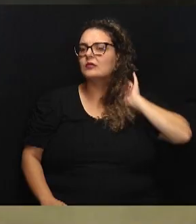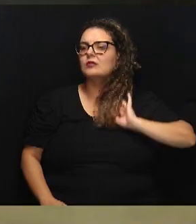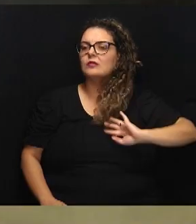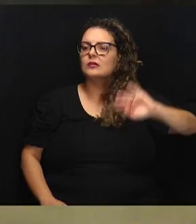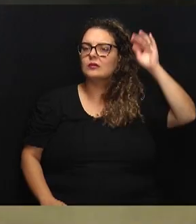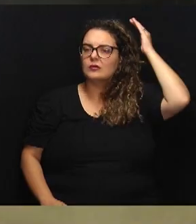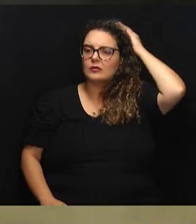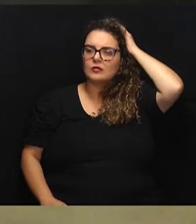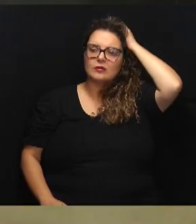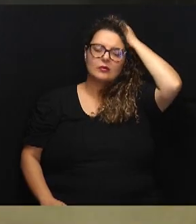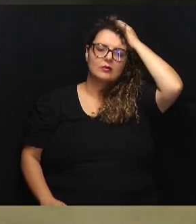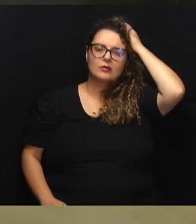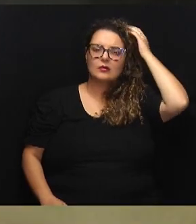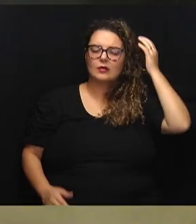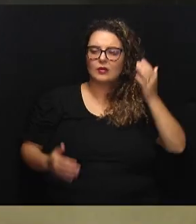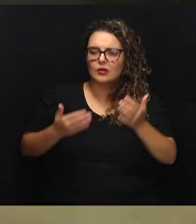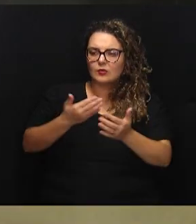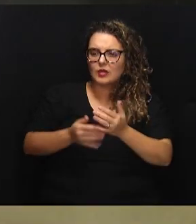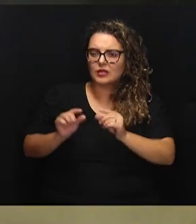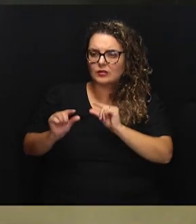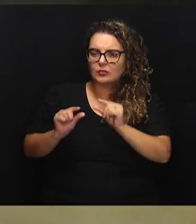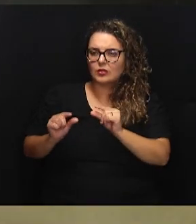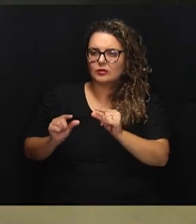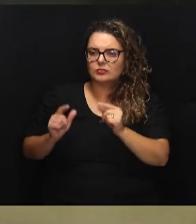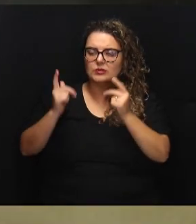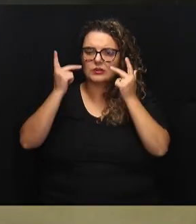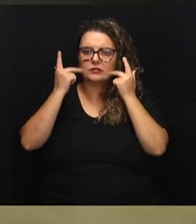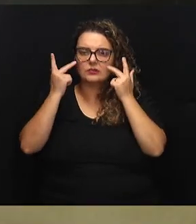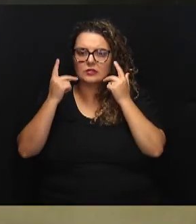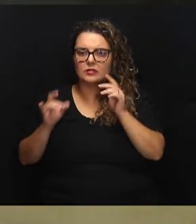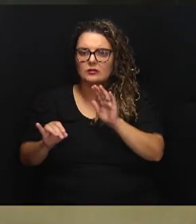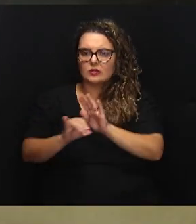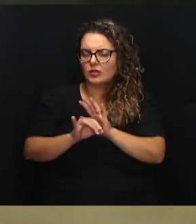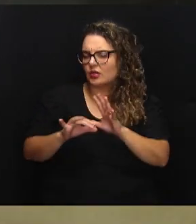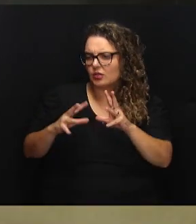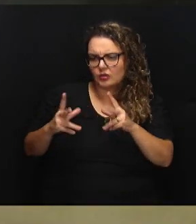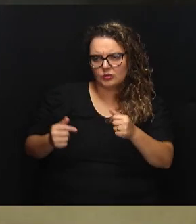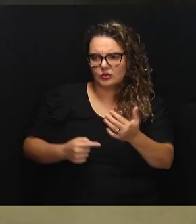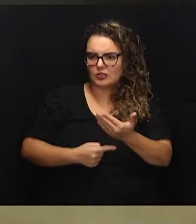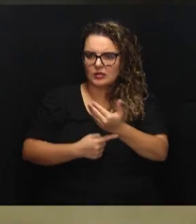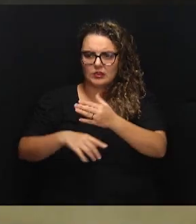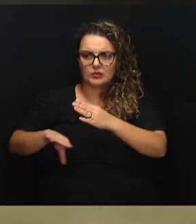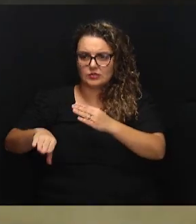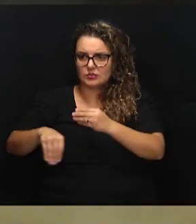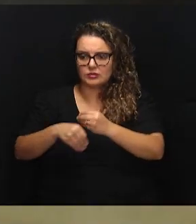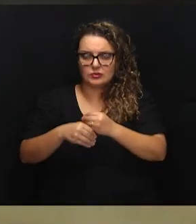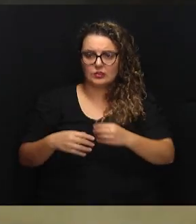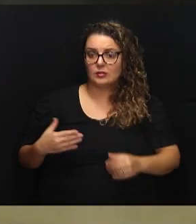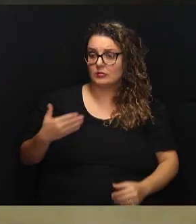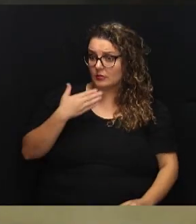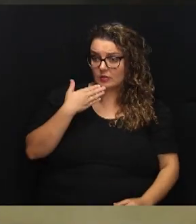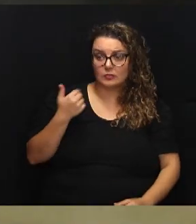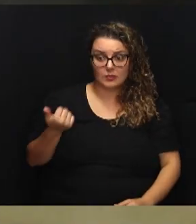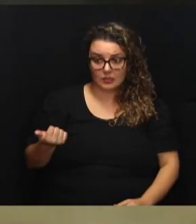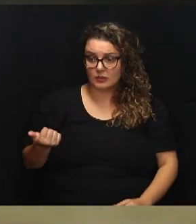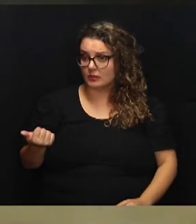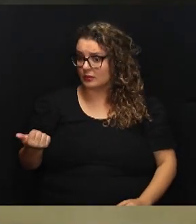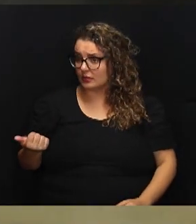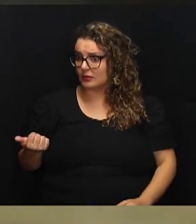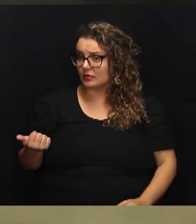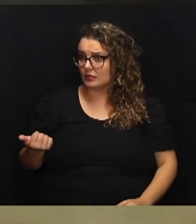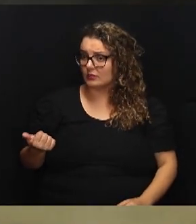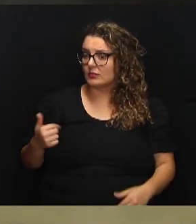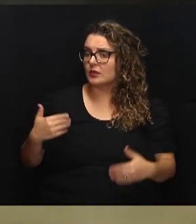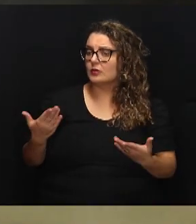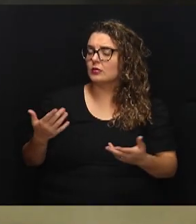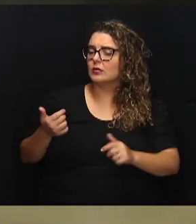né, a gente perdeu um pouco, assim, da identidade. Claro que toda tecnologia ela vem para agregar, ela vem para melhorar, mas qual que é a sua